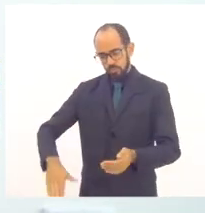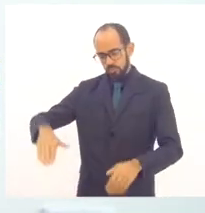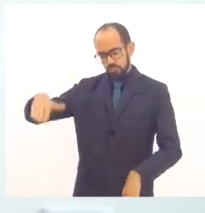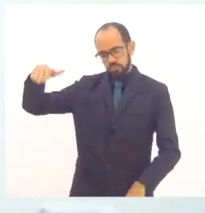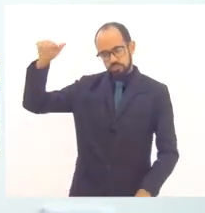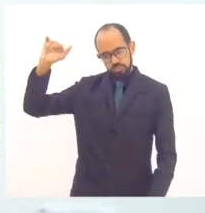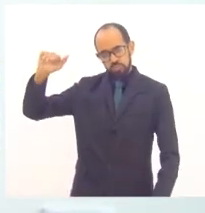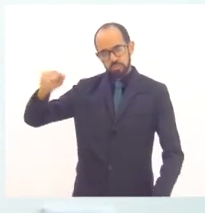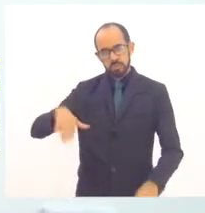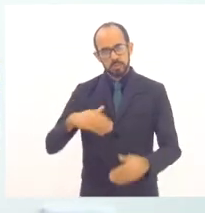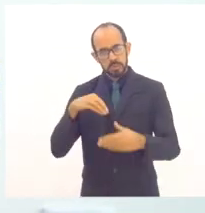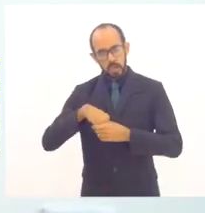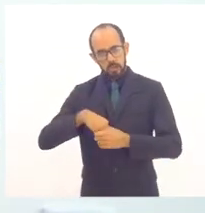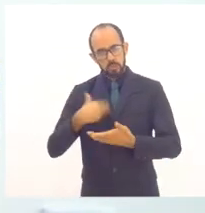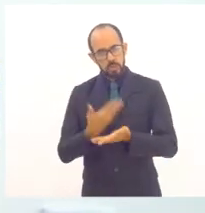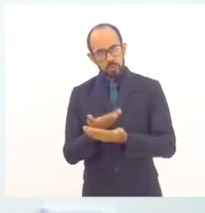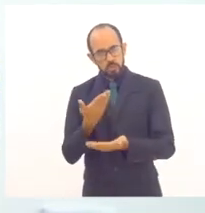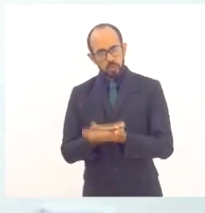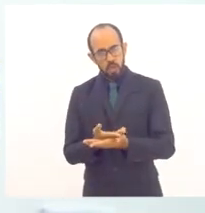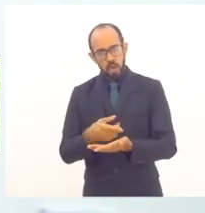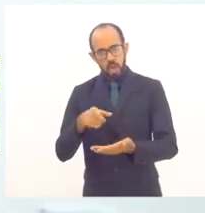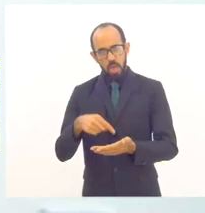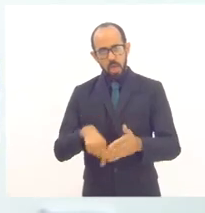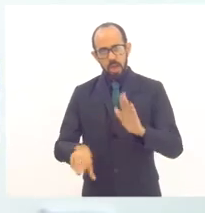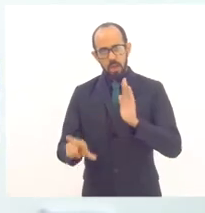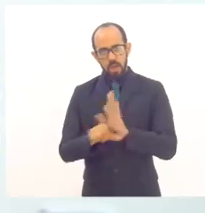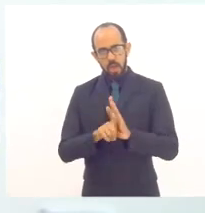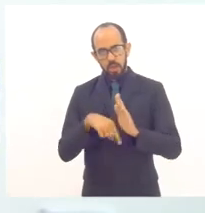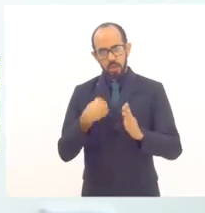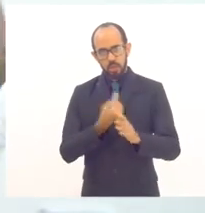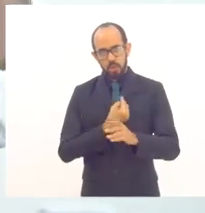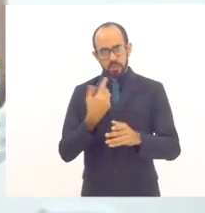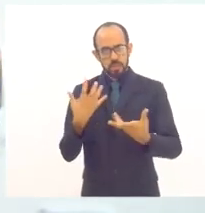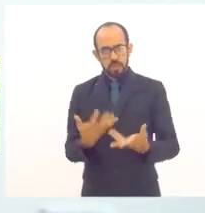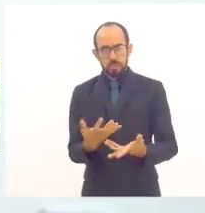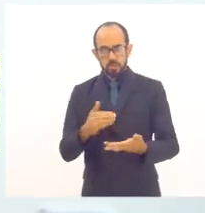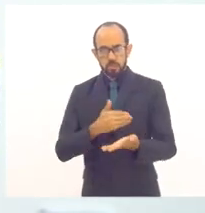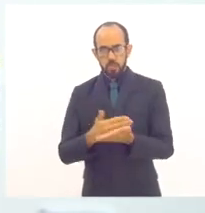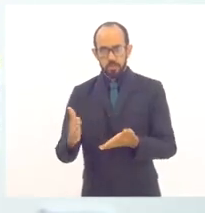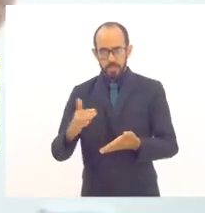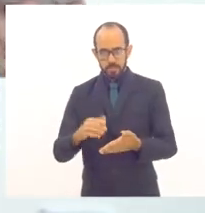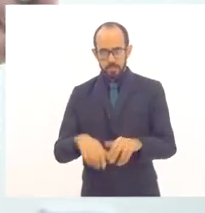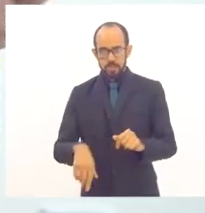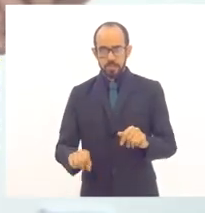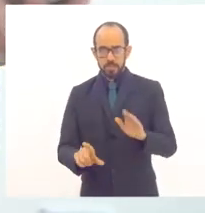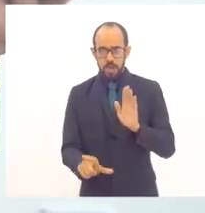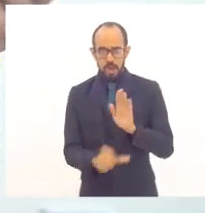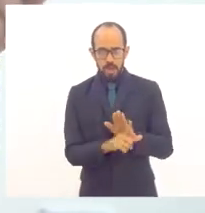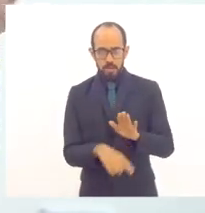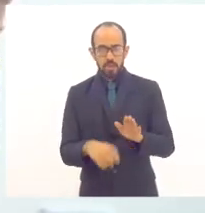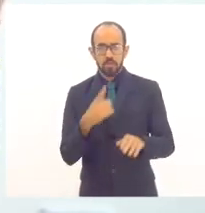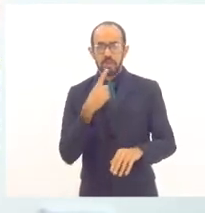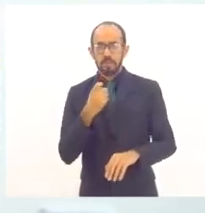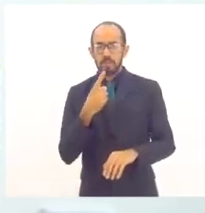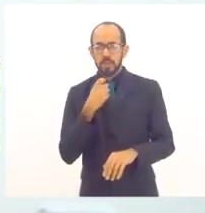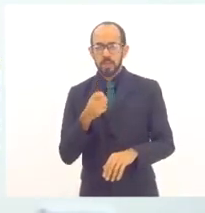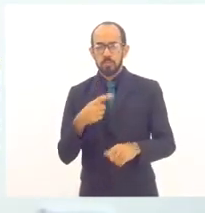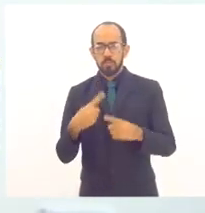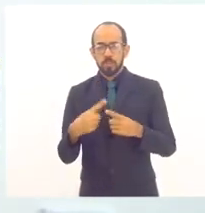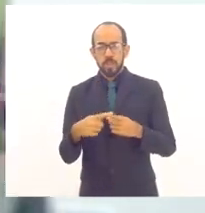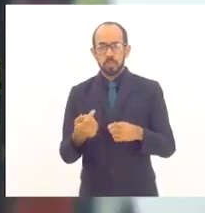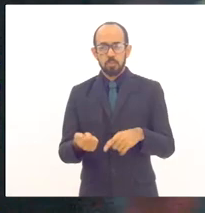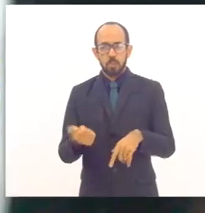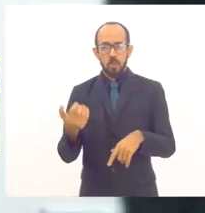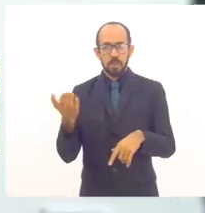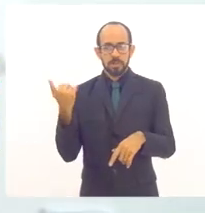Então, essa é a lei que a gente está brigando agora para começar. Então, essa lei deve estar aqui como não cumprida, que é recente, e a